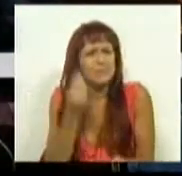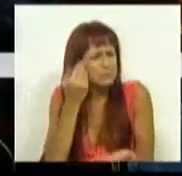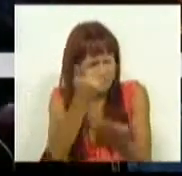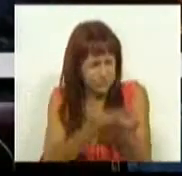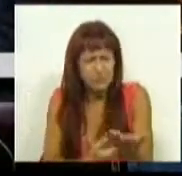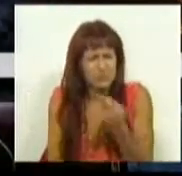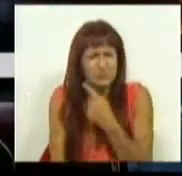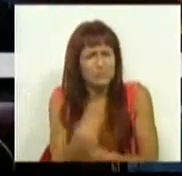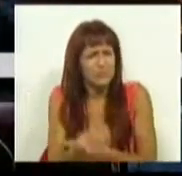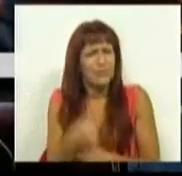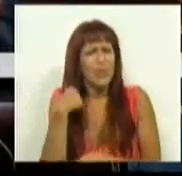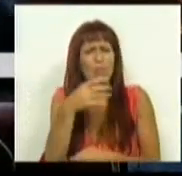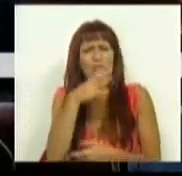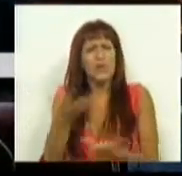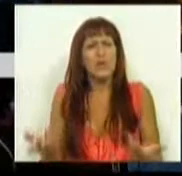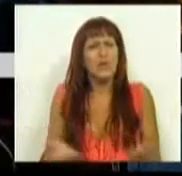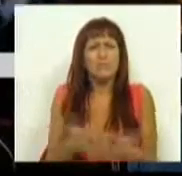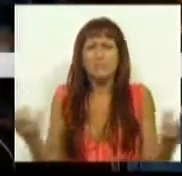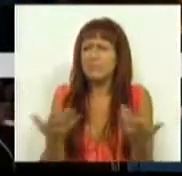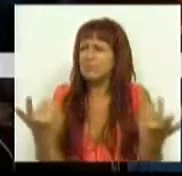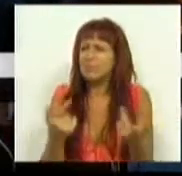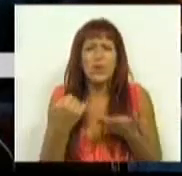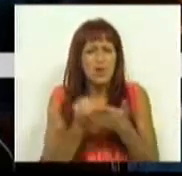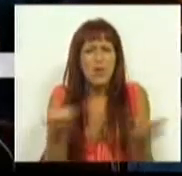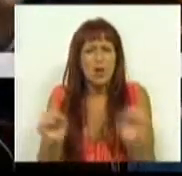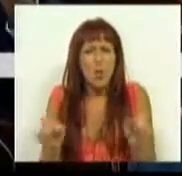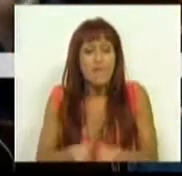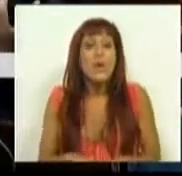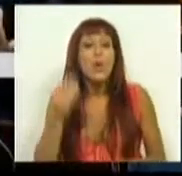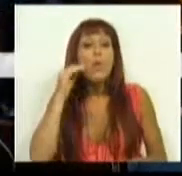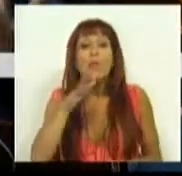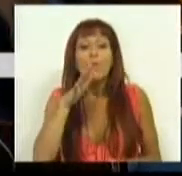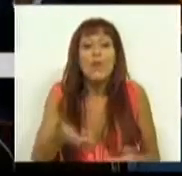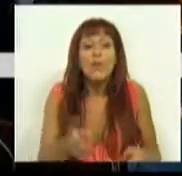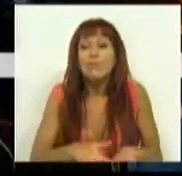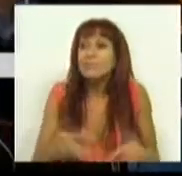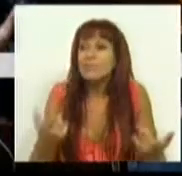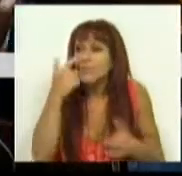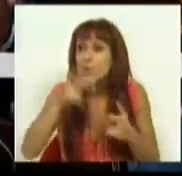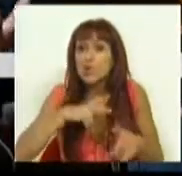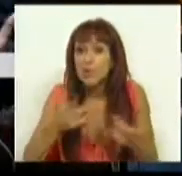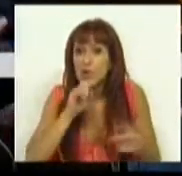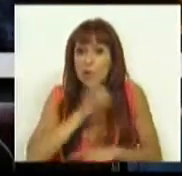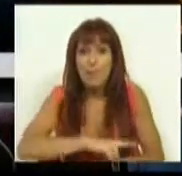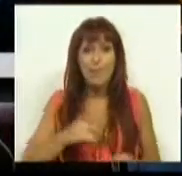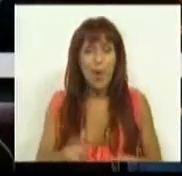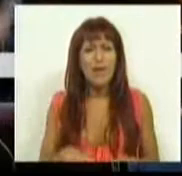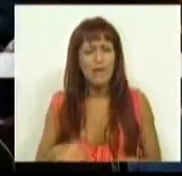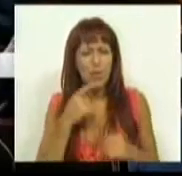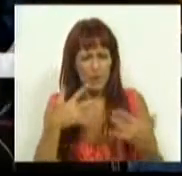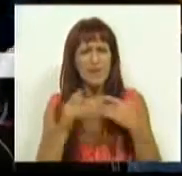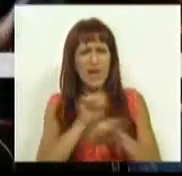fundamentação, como ela foi anunciada sem suporte, como ela foi anunciada sem que os portugueses possam, de